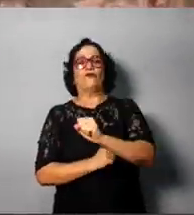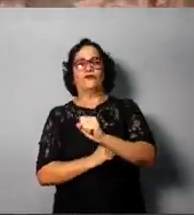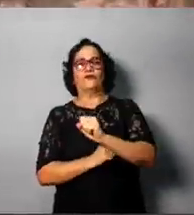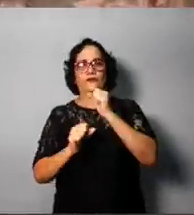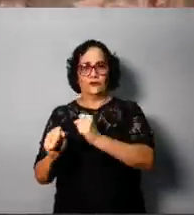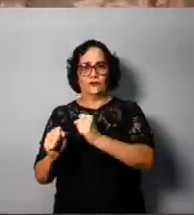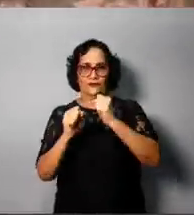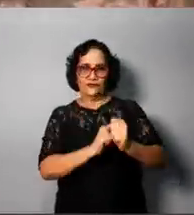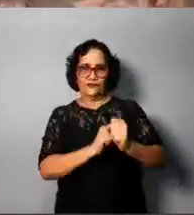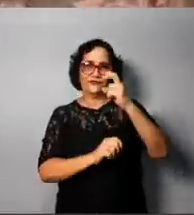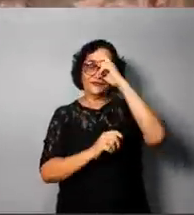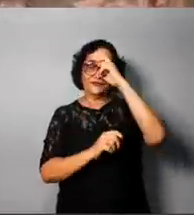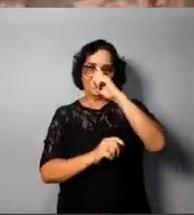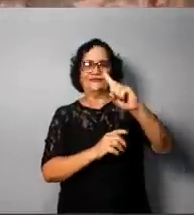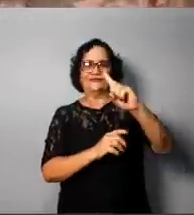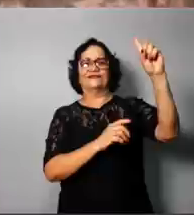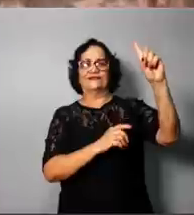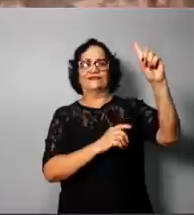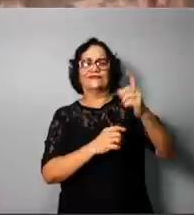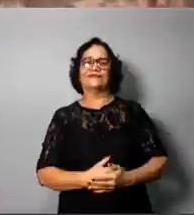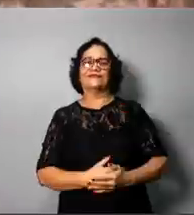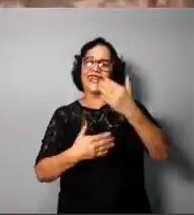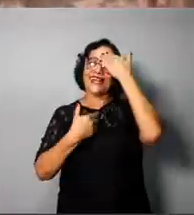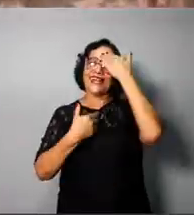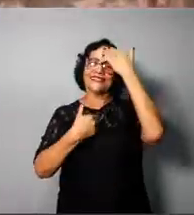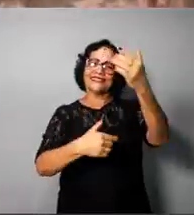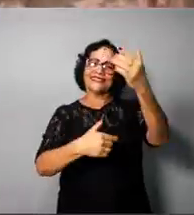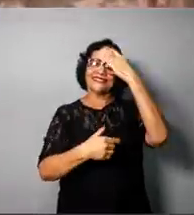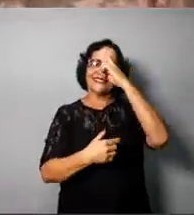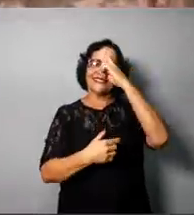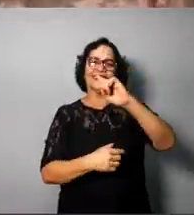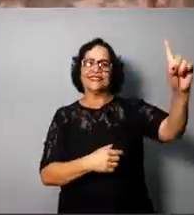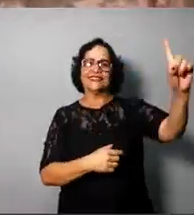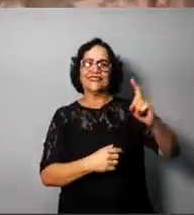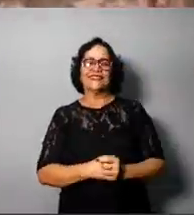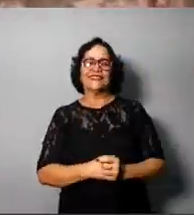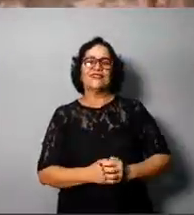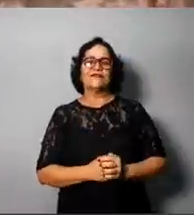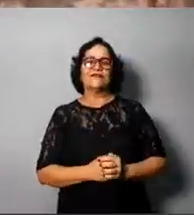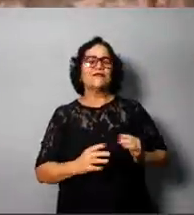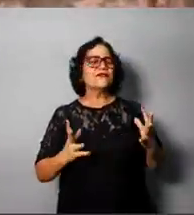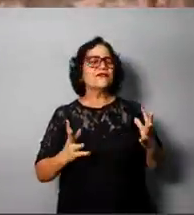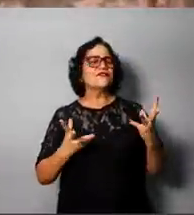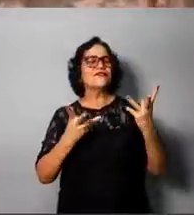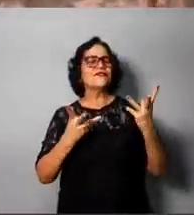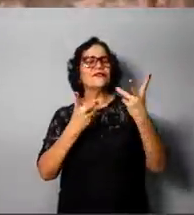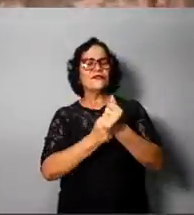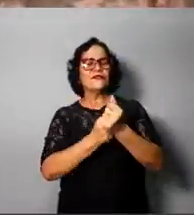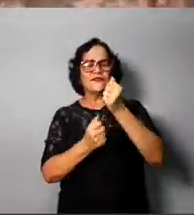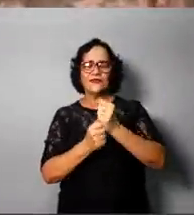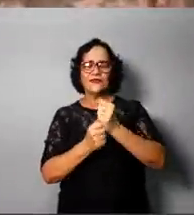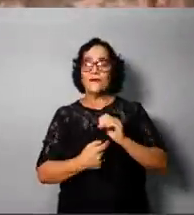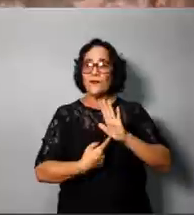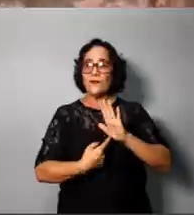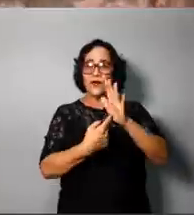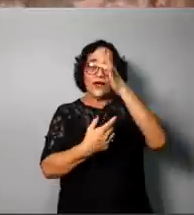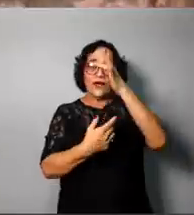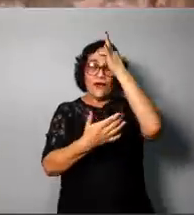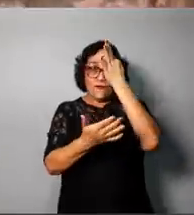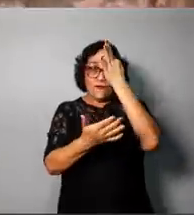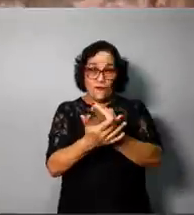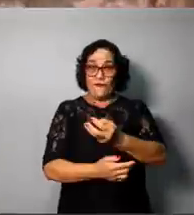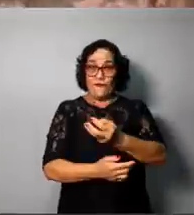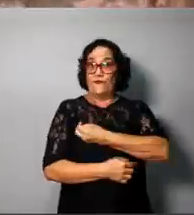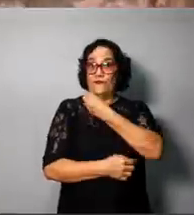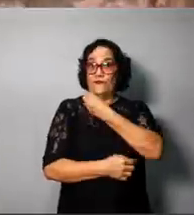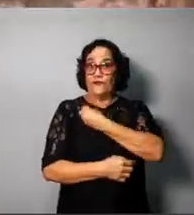de Deus. Agradecidos a Deus pela belíssima demonstração de fé vividas ontem em